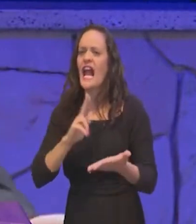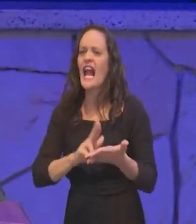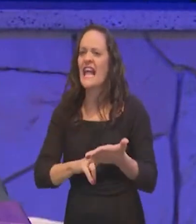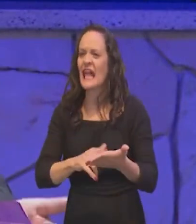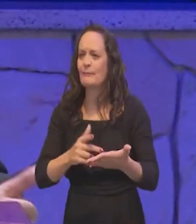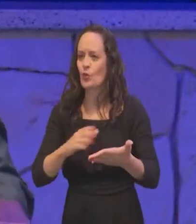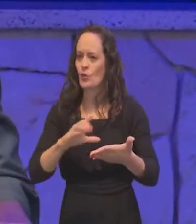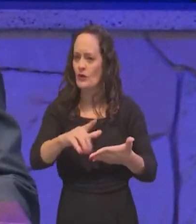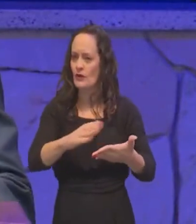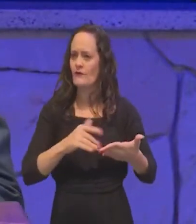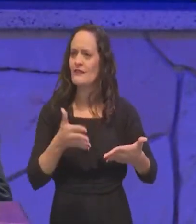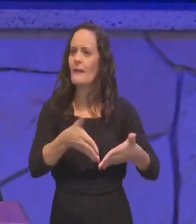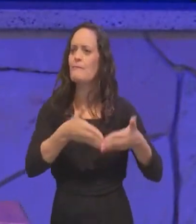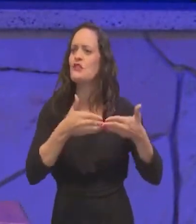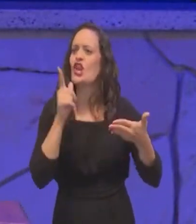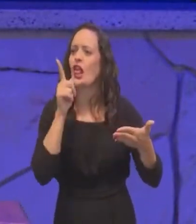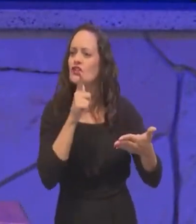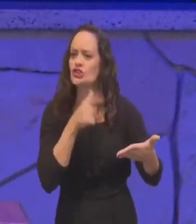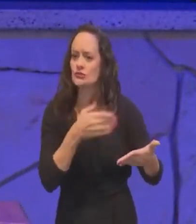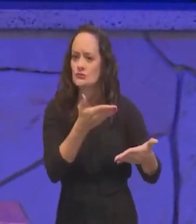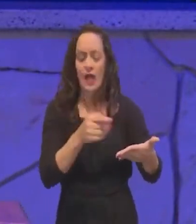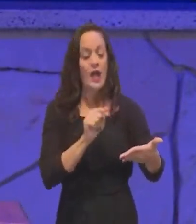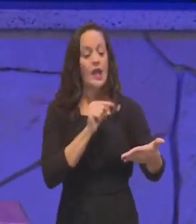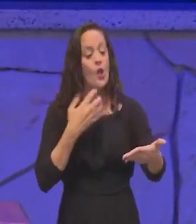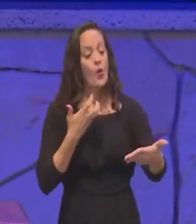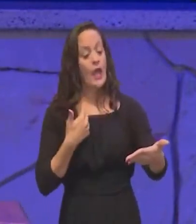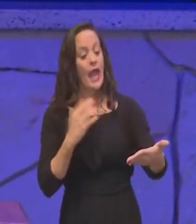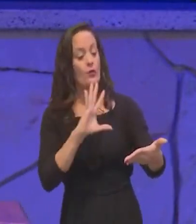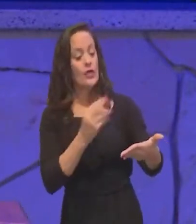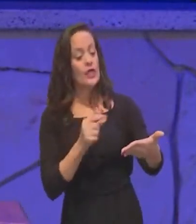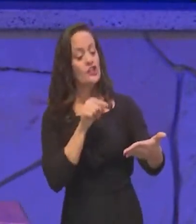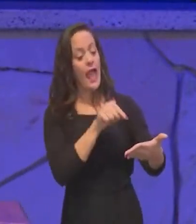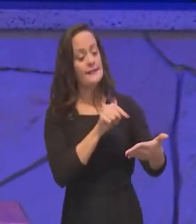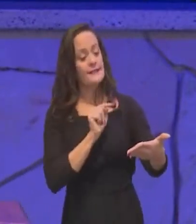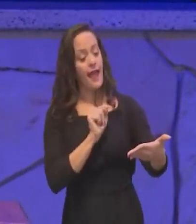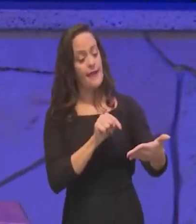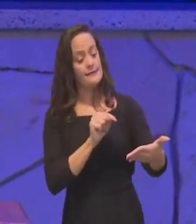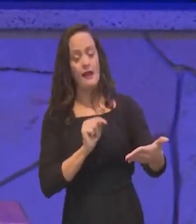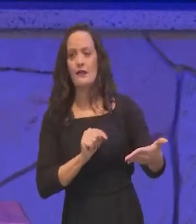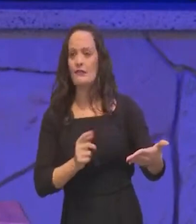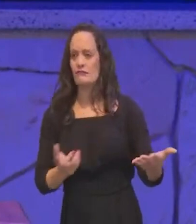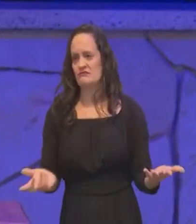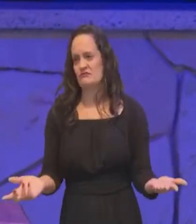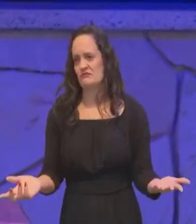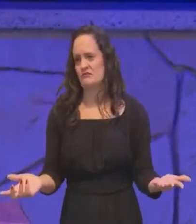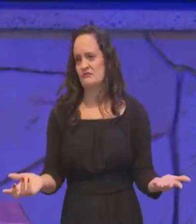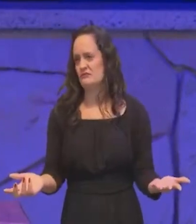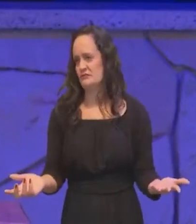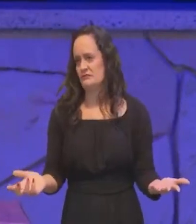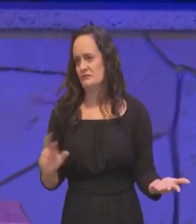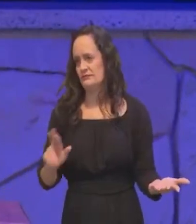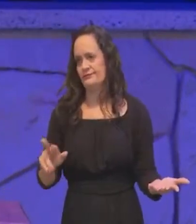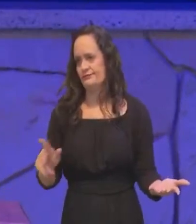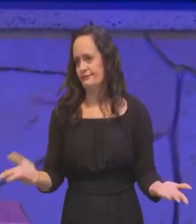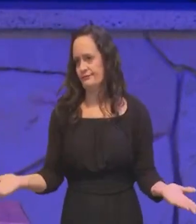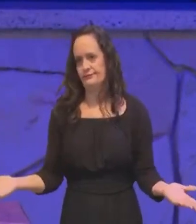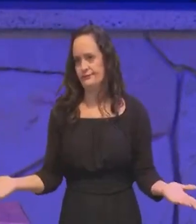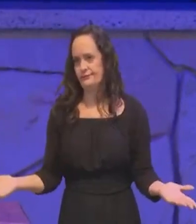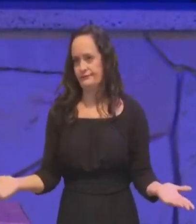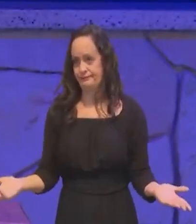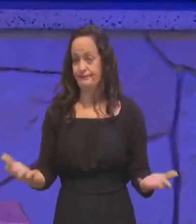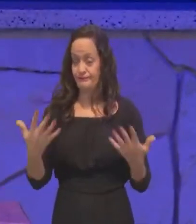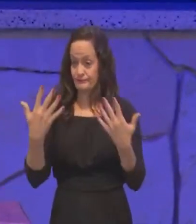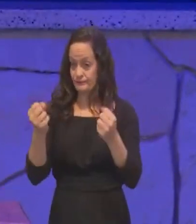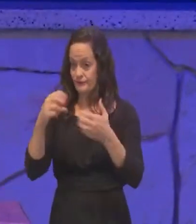Existem muitas igrejas. Mas esse texto que eu quero que você abra a sua Bíblia, Mateus 16, de 13 a 20, fala de